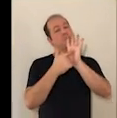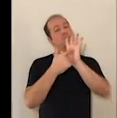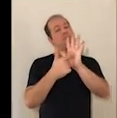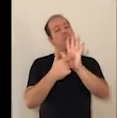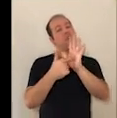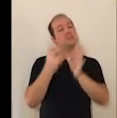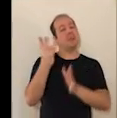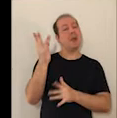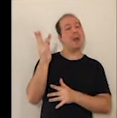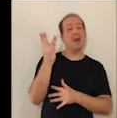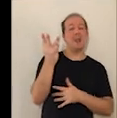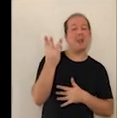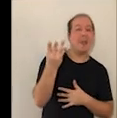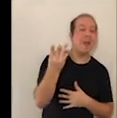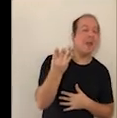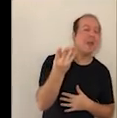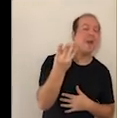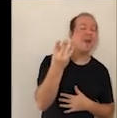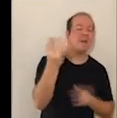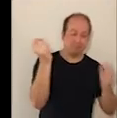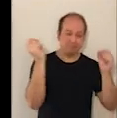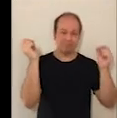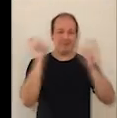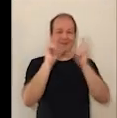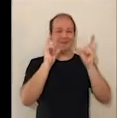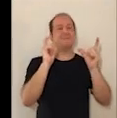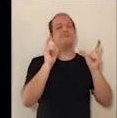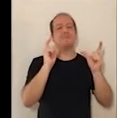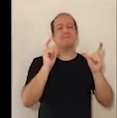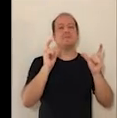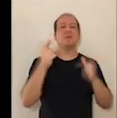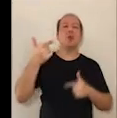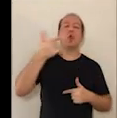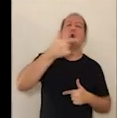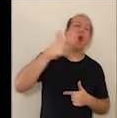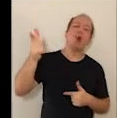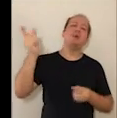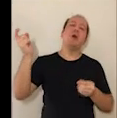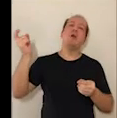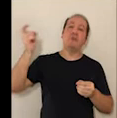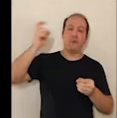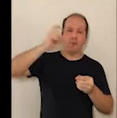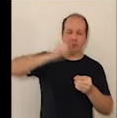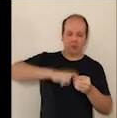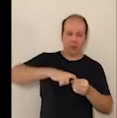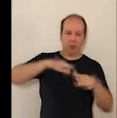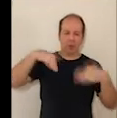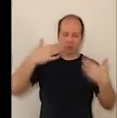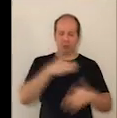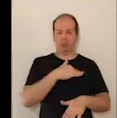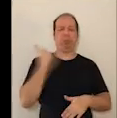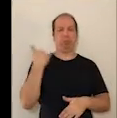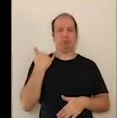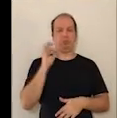Mostre-lhe o anel assim que o acordar. E traga-o de volta tão logo ele